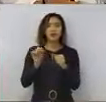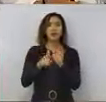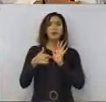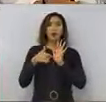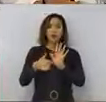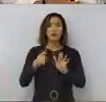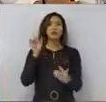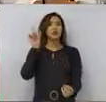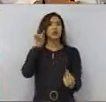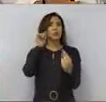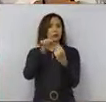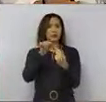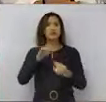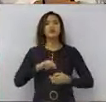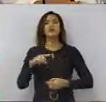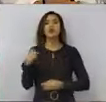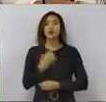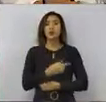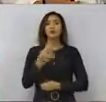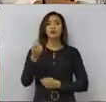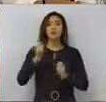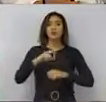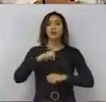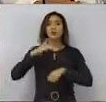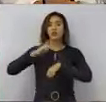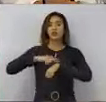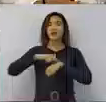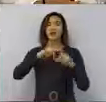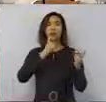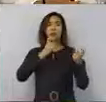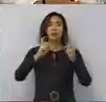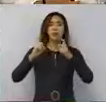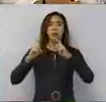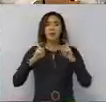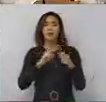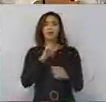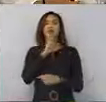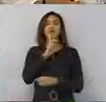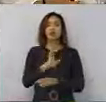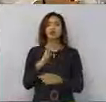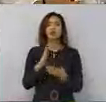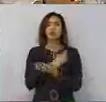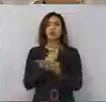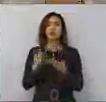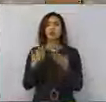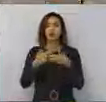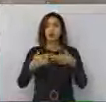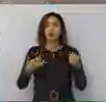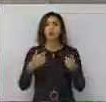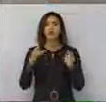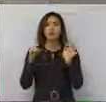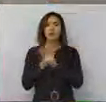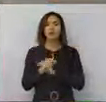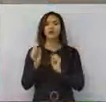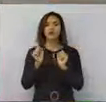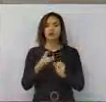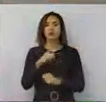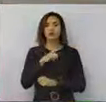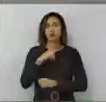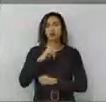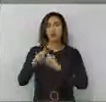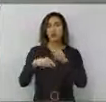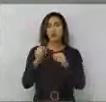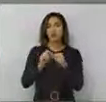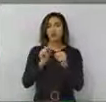bastante objetiva para que tenhamos tempo de discutir e responder as perguntas e demais questionamentos que depois serão feitos